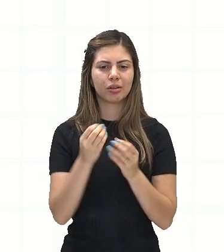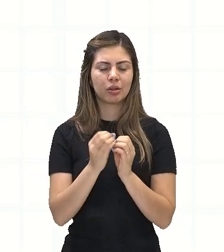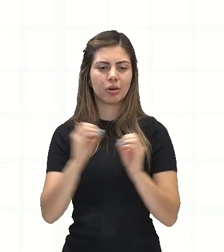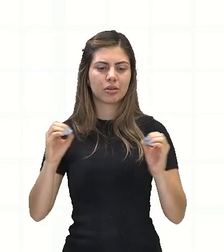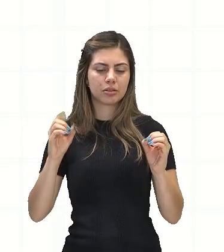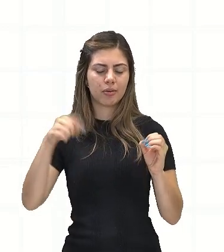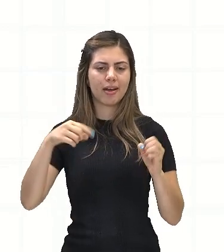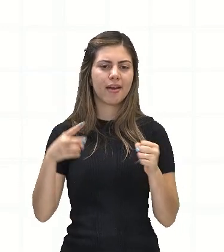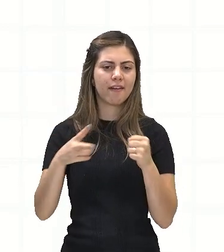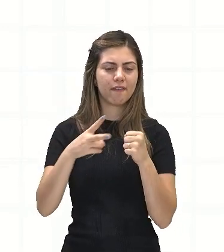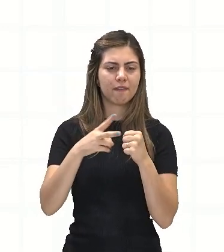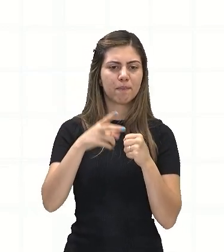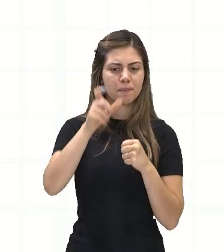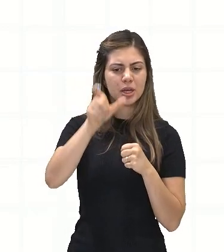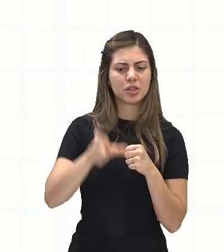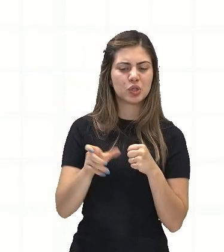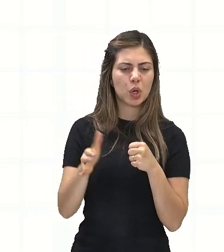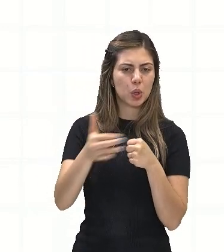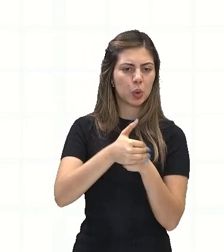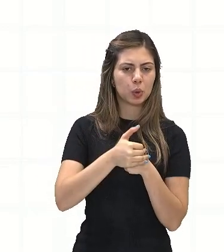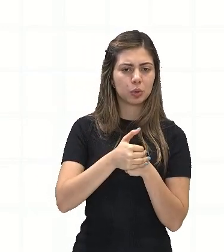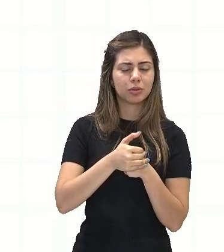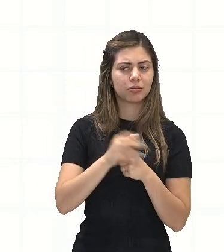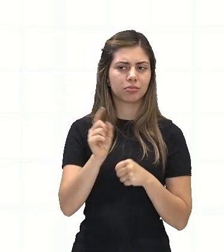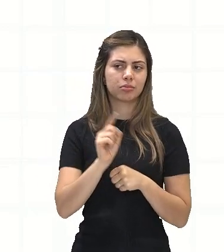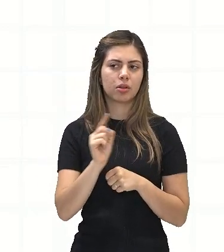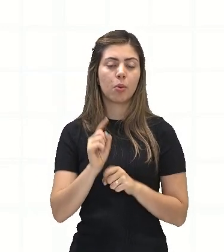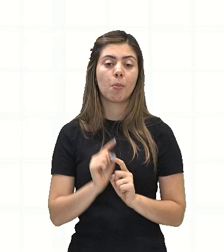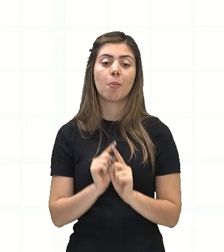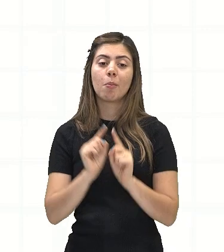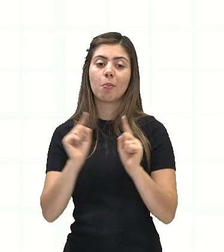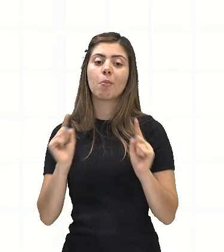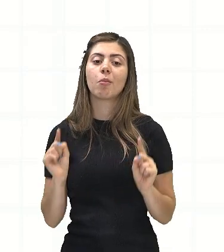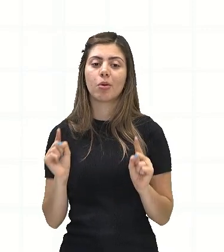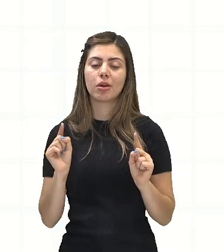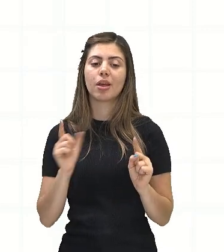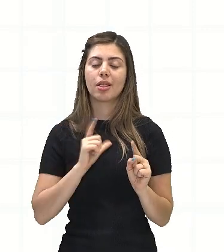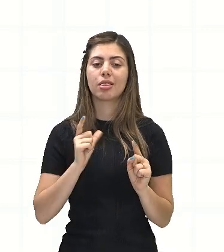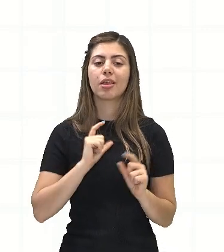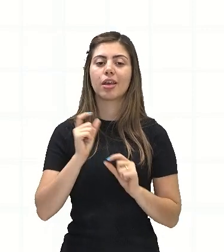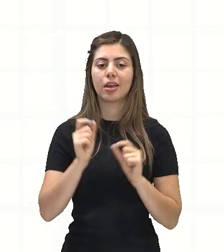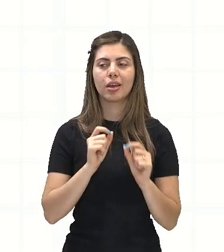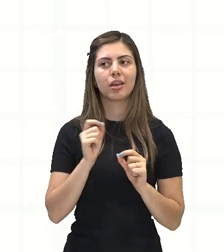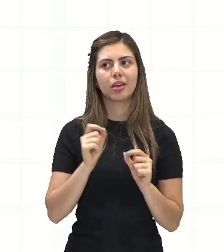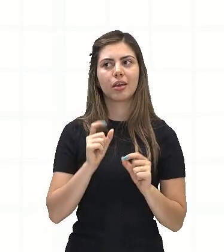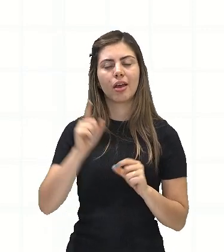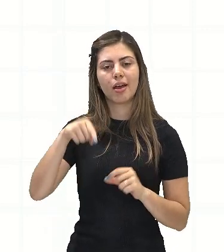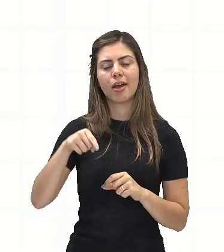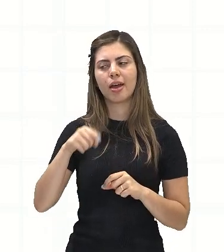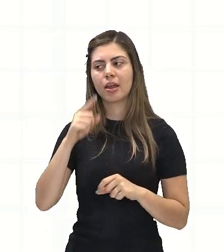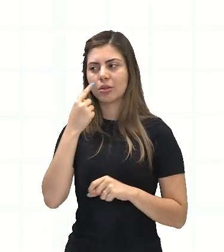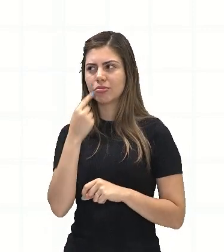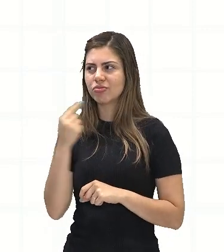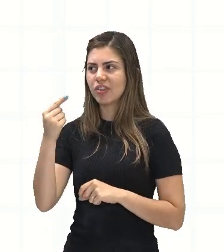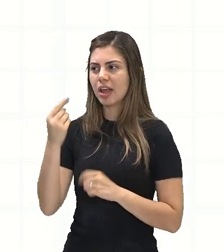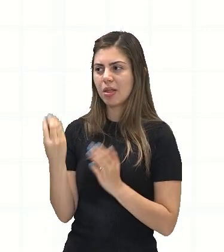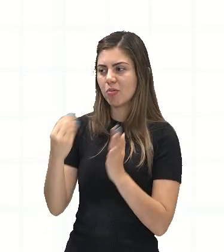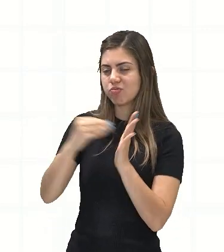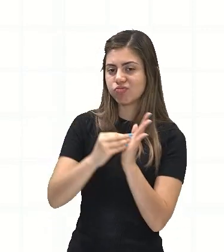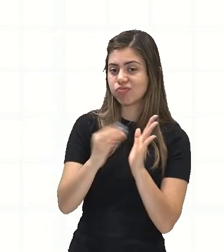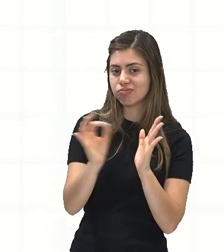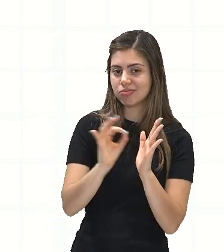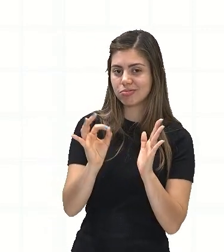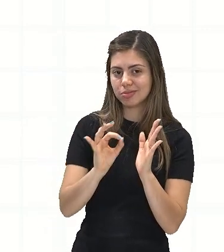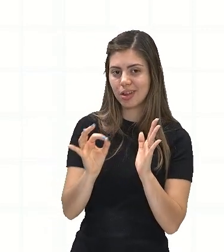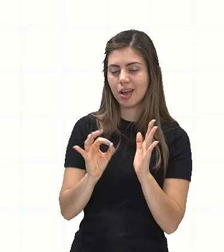sujeito oculto, mas emprega-se a técnica do sujeito oculto para evitar